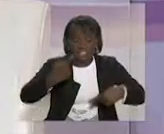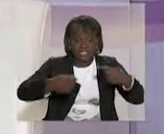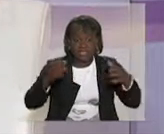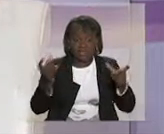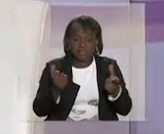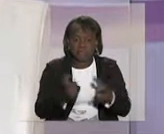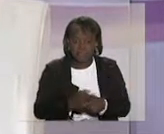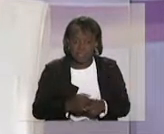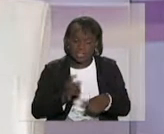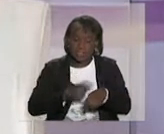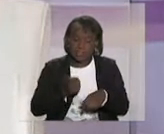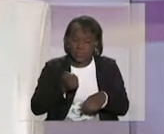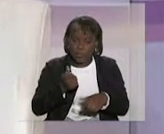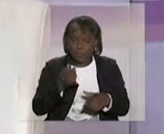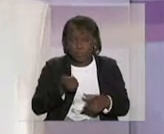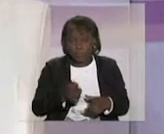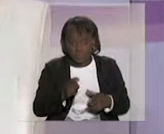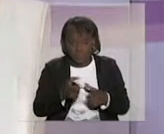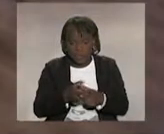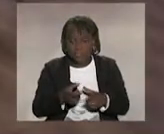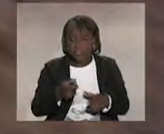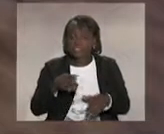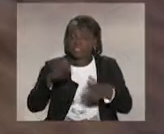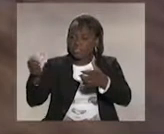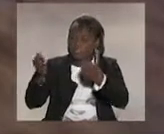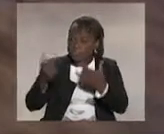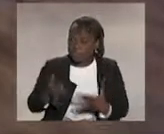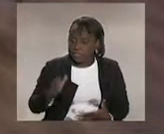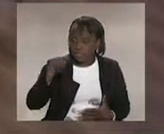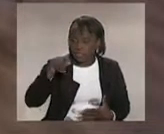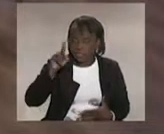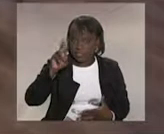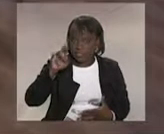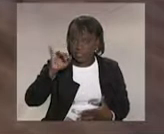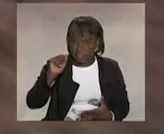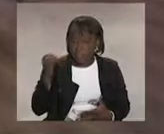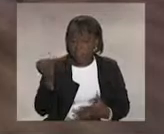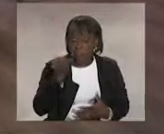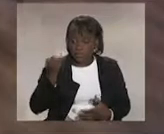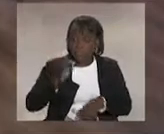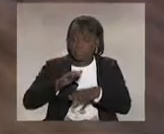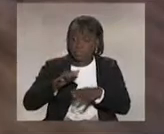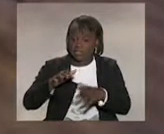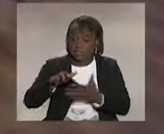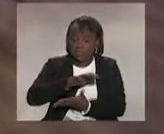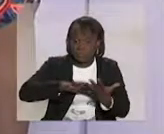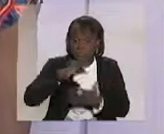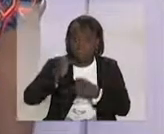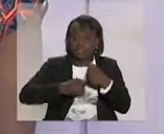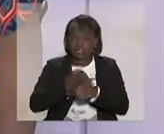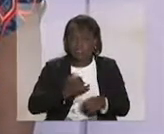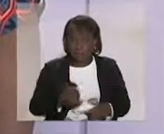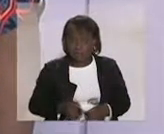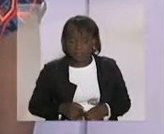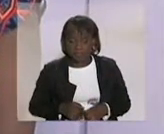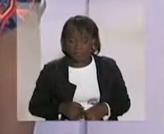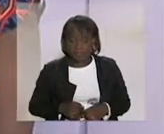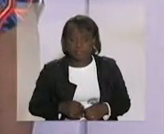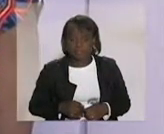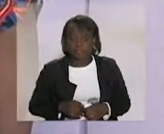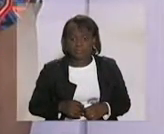e acaba esvaziando alguns debates. Sim, o nosso tempo está quase acabando, André, então eu queria que você falasse da importância também desse movimento